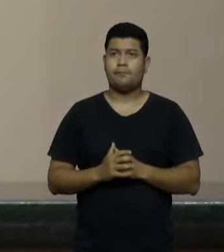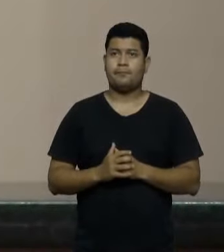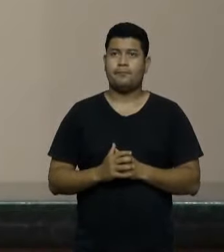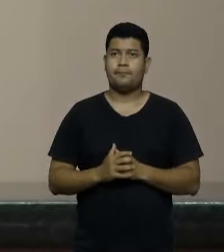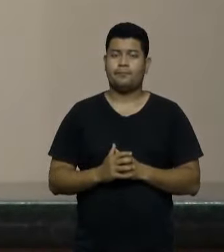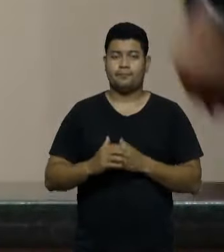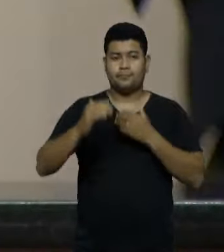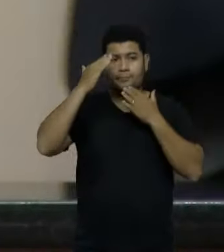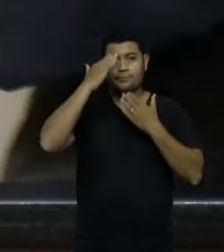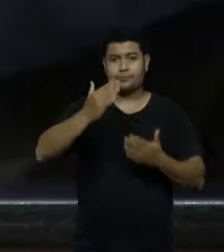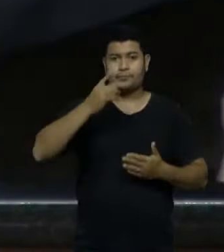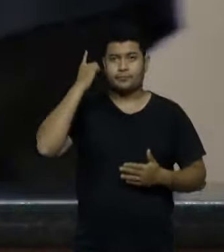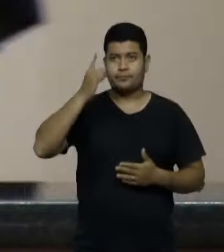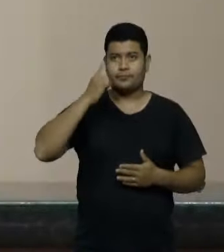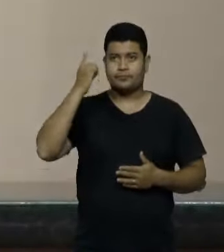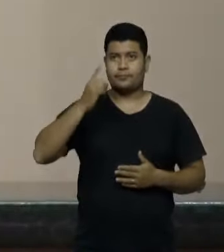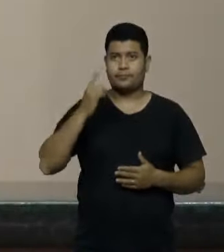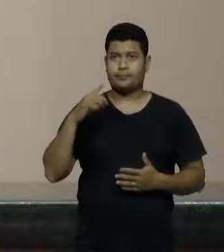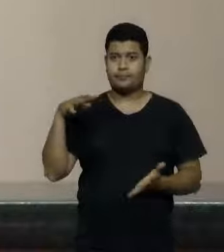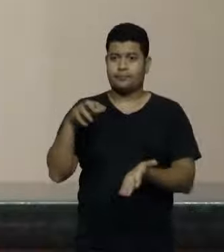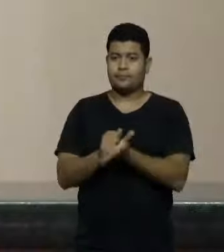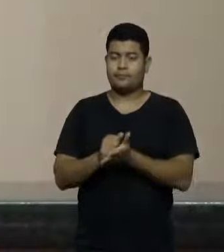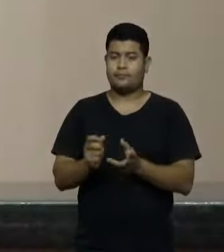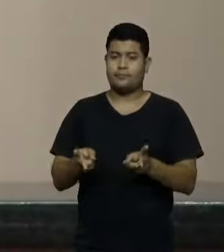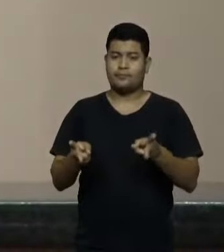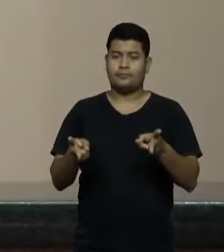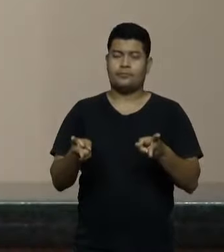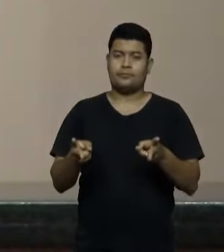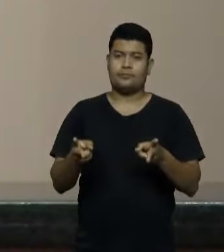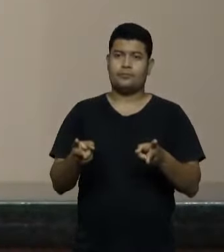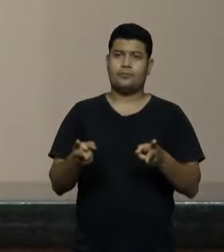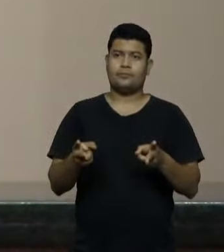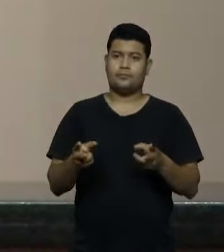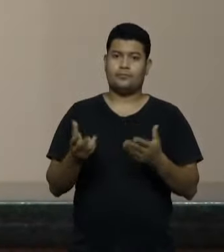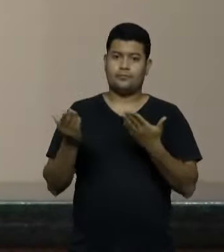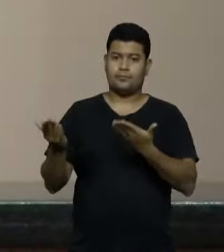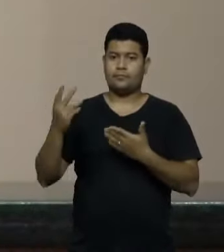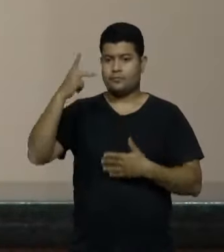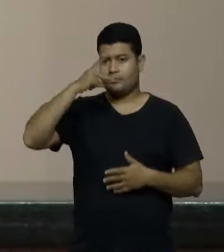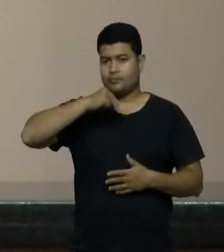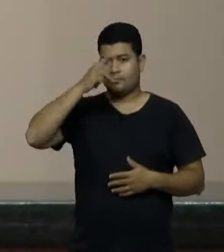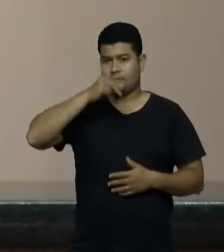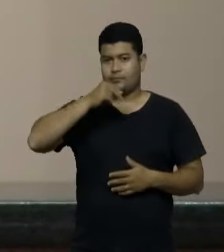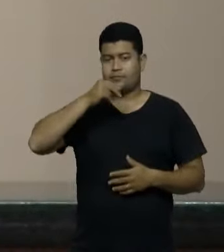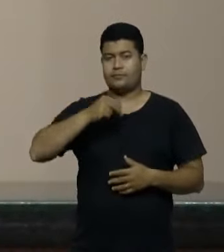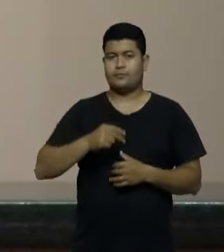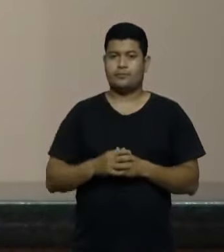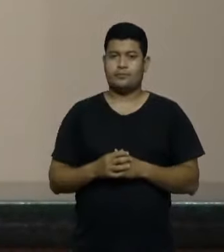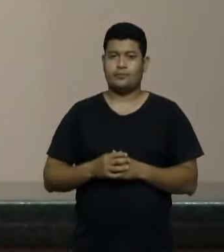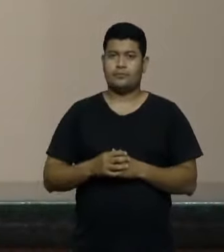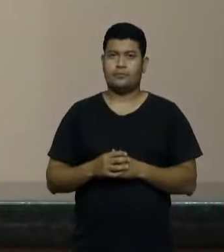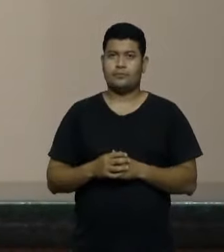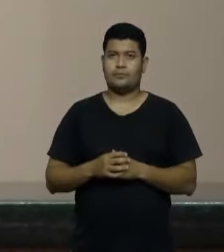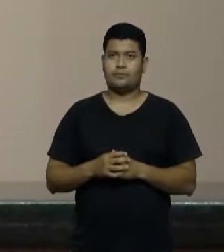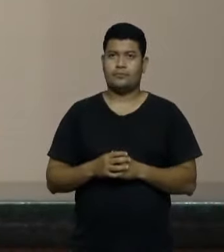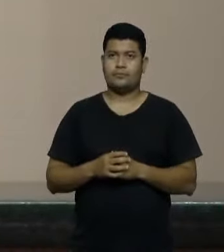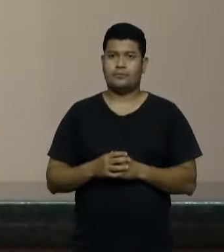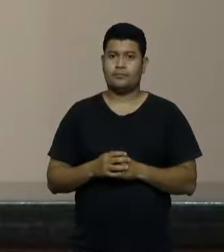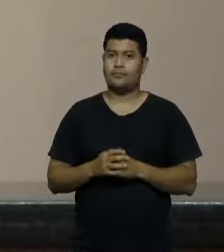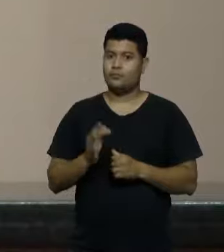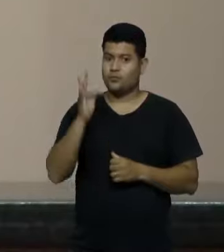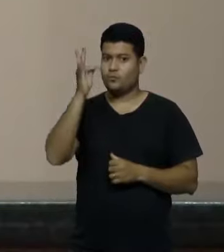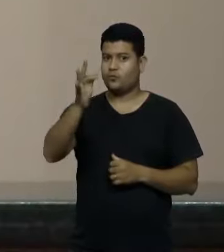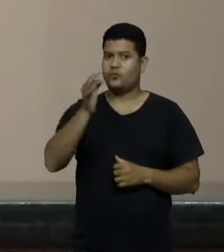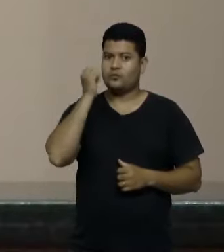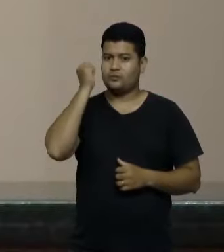Obrigado, deputado. Ainda inscrito o deputado Kennedy Nunes. Senador. Futuro senador.